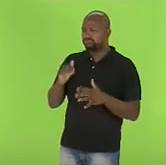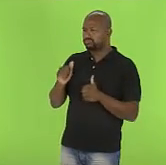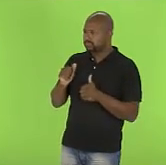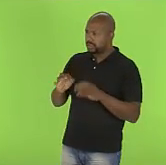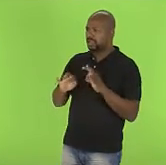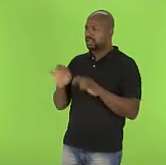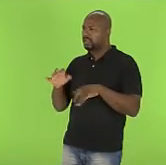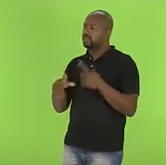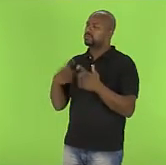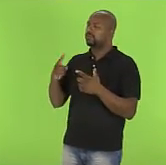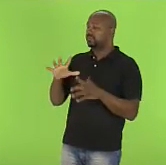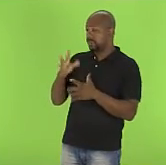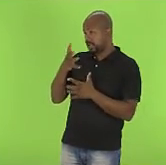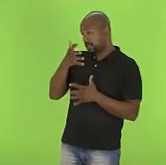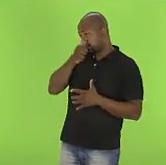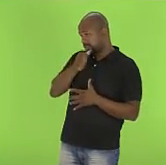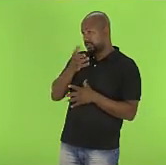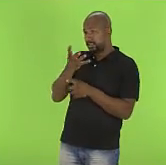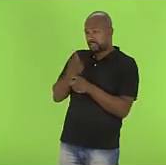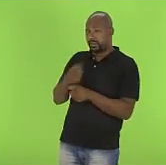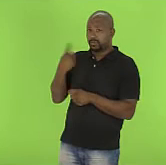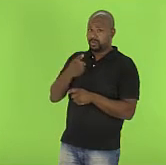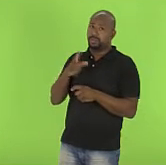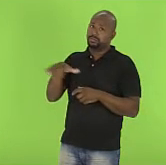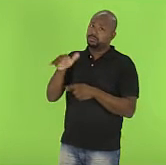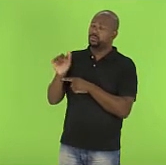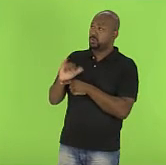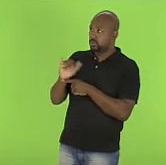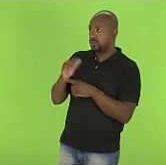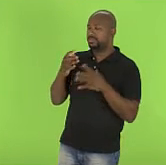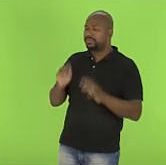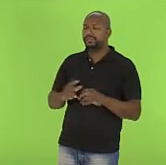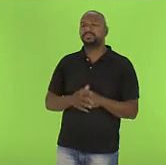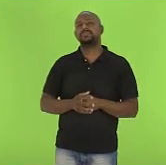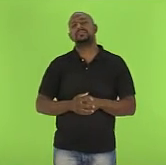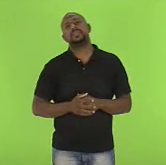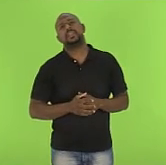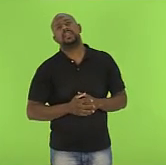live. Essa live depois fica salva no nosso canal do YouTube,